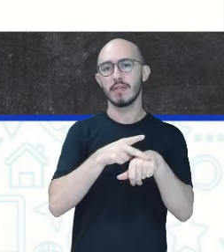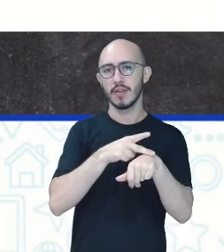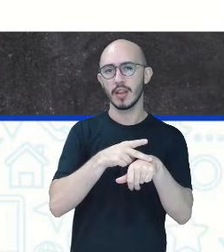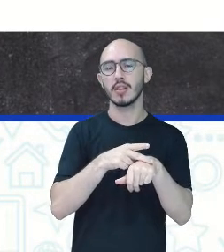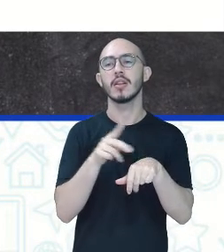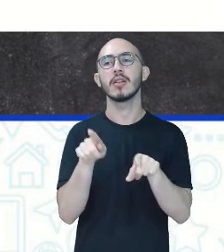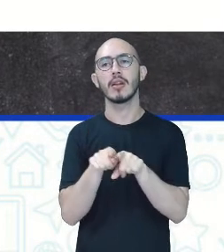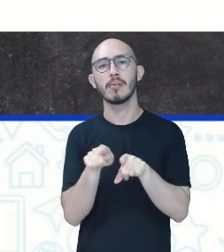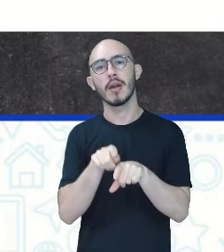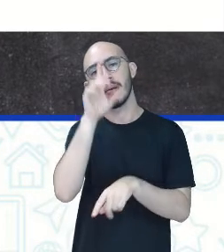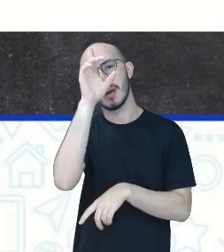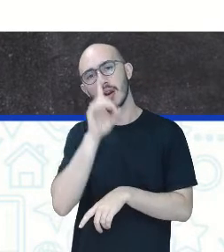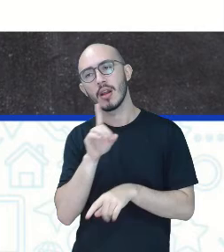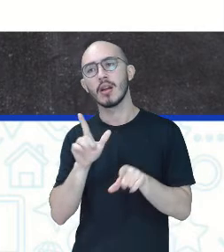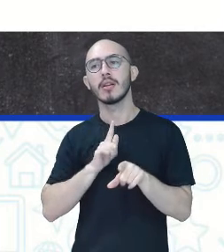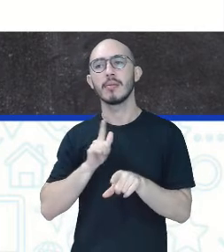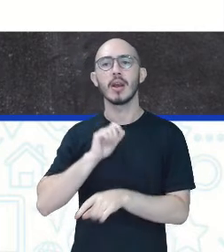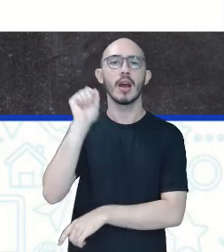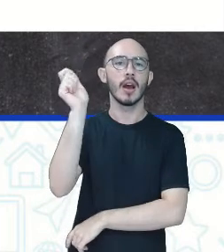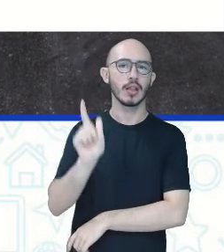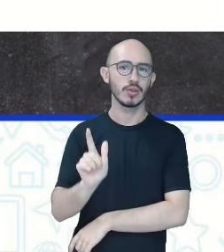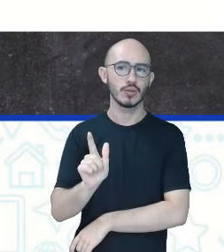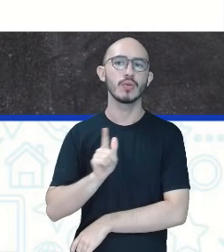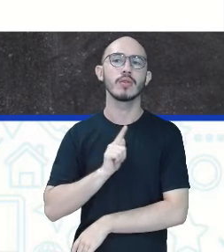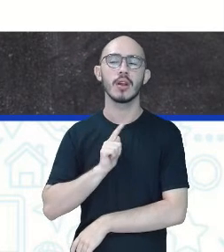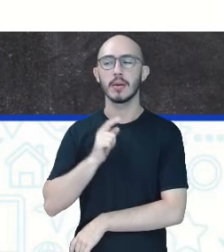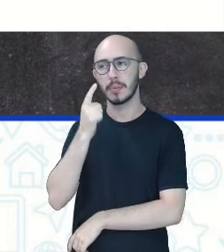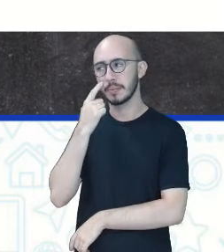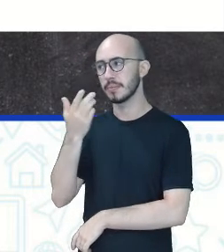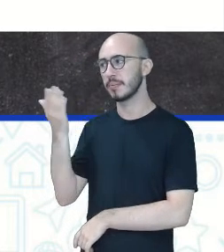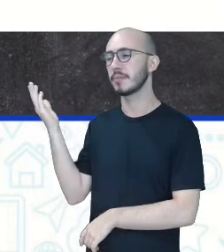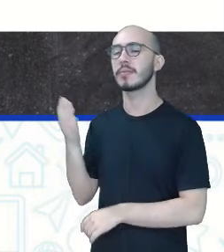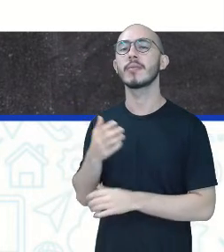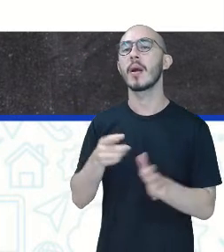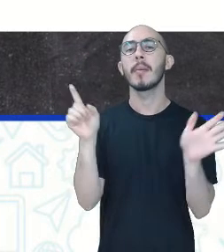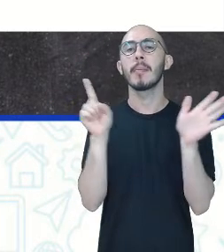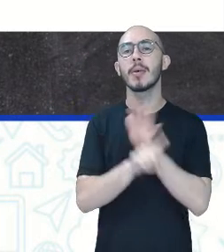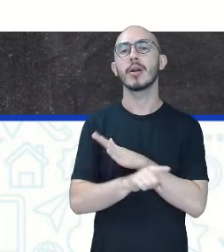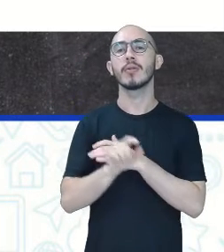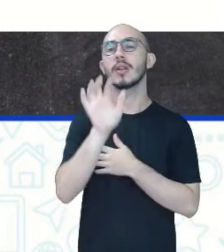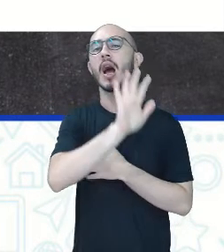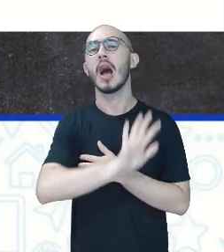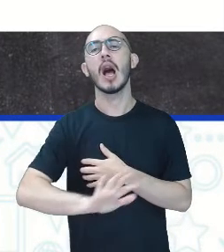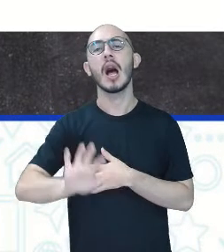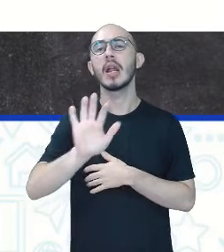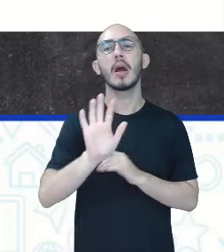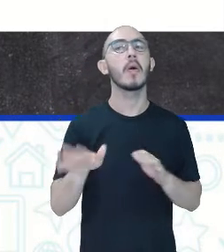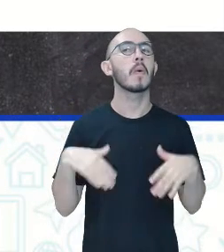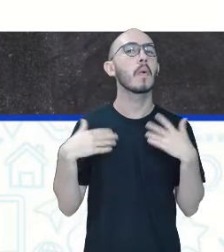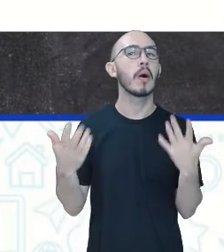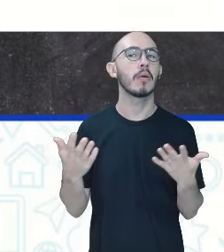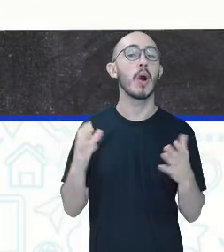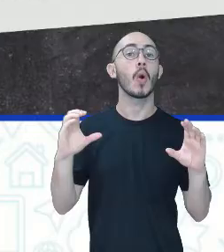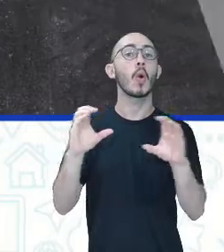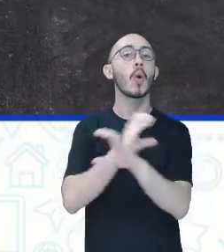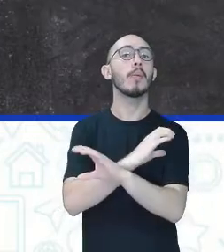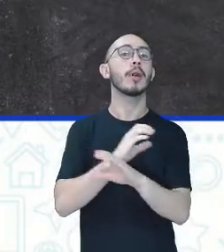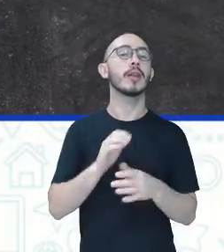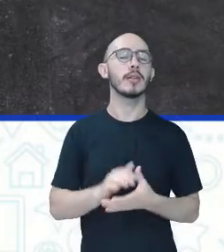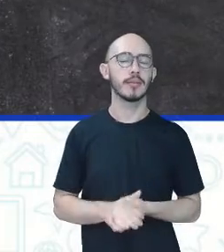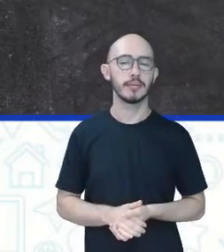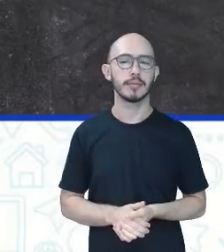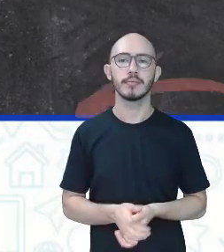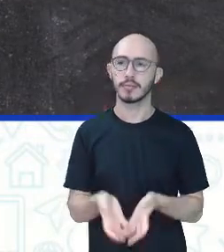uma região amarela e temos uma região aí azul. Eu quero saber a área dessa figura aí todinha, certo? Então